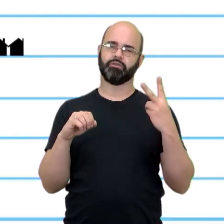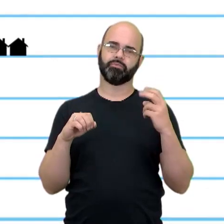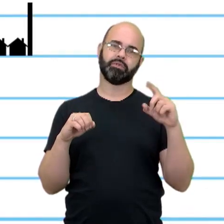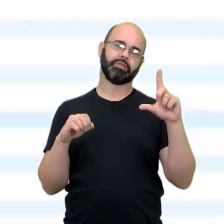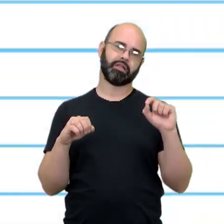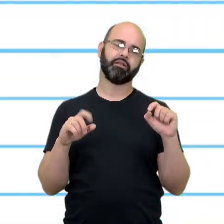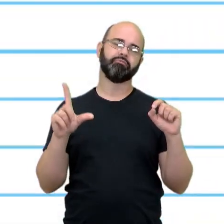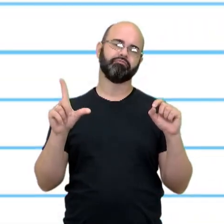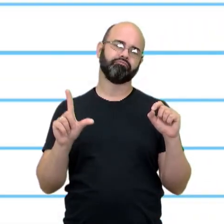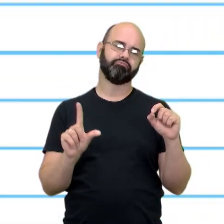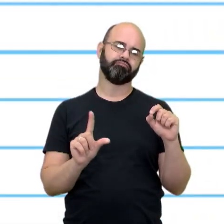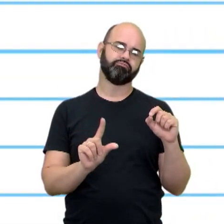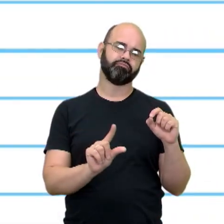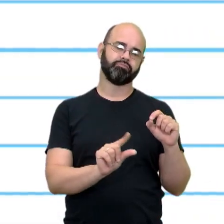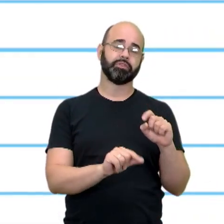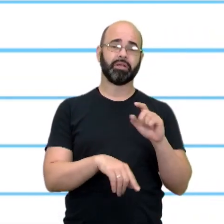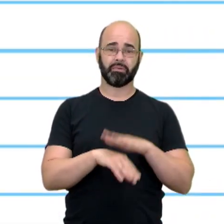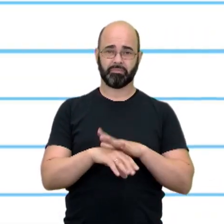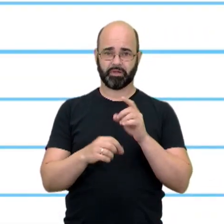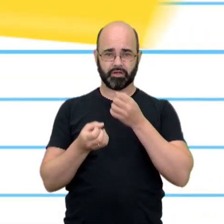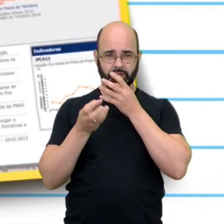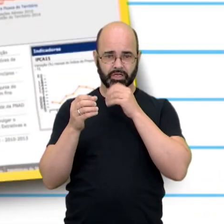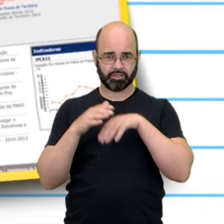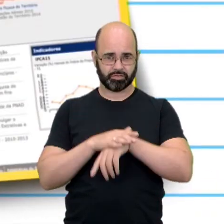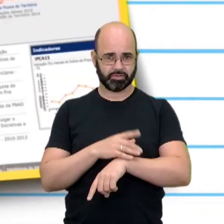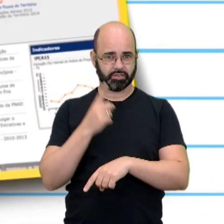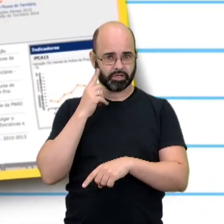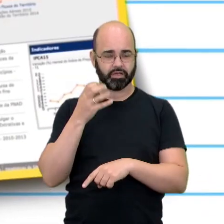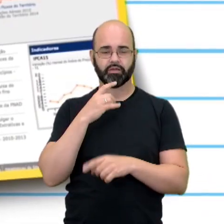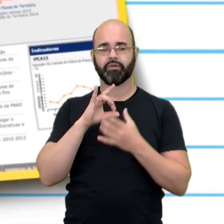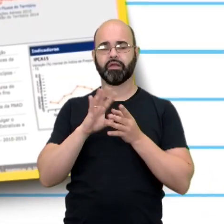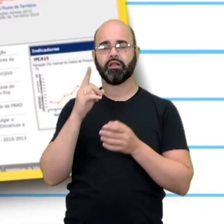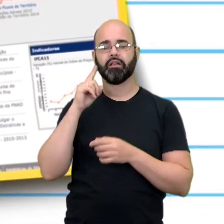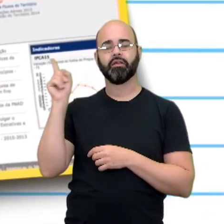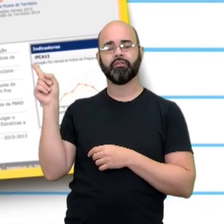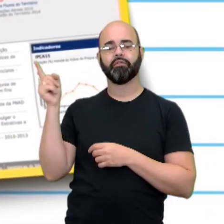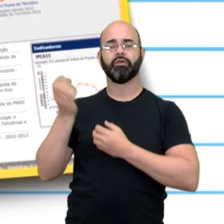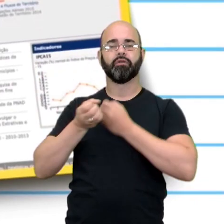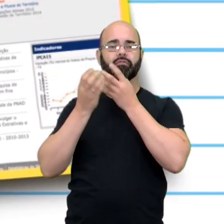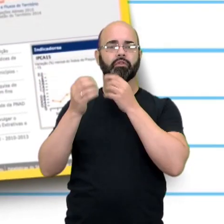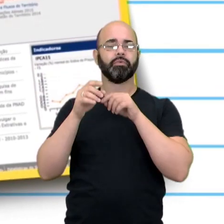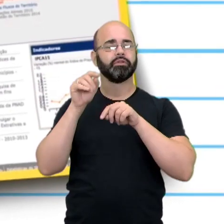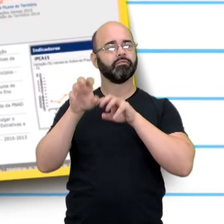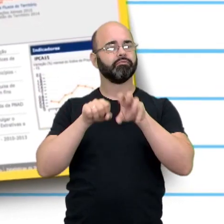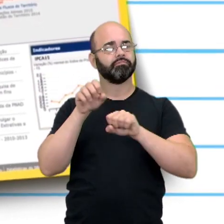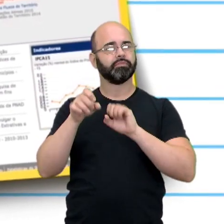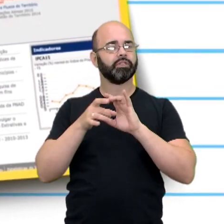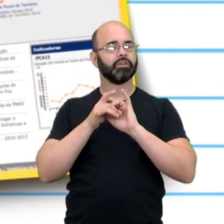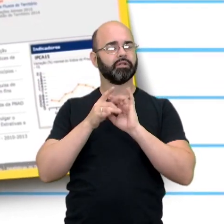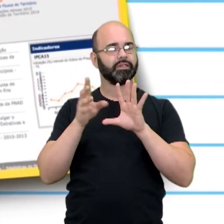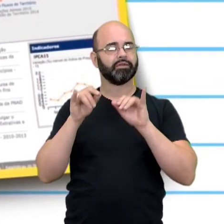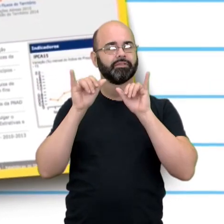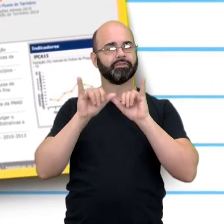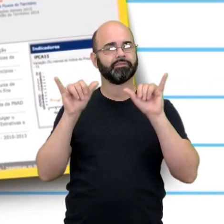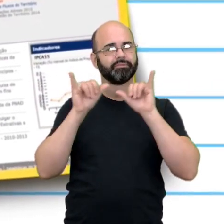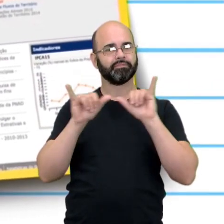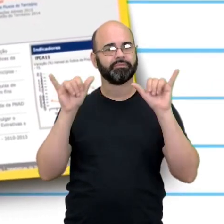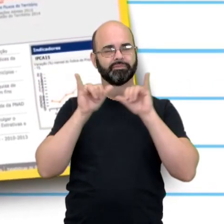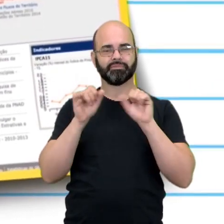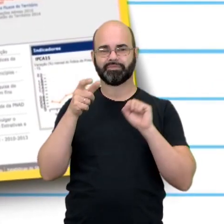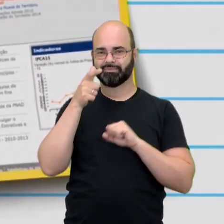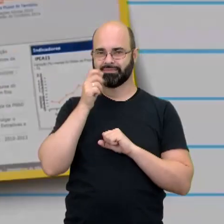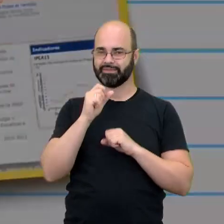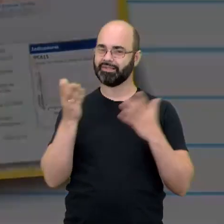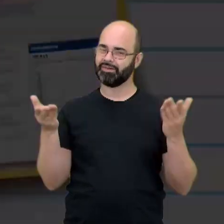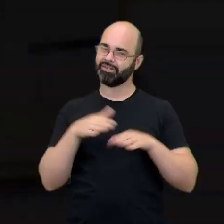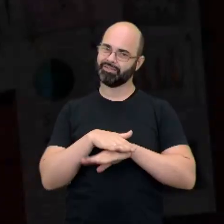2010. Quer saber mais sobre o assunto? No portal do IBGE você pode encontrar muito mais informações, inclusive com uma publicação dedicada ao tema. Por hoje é só.